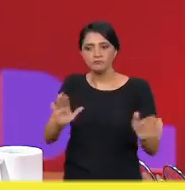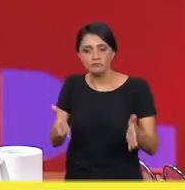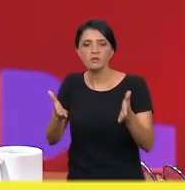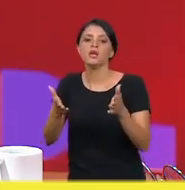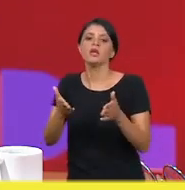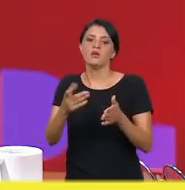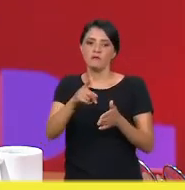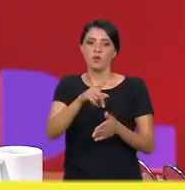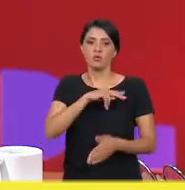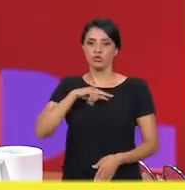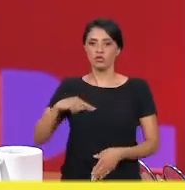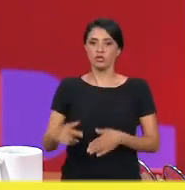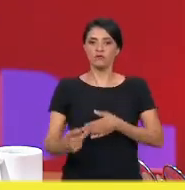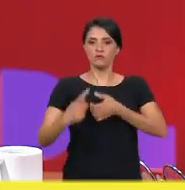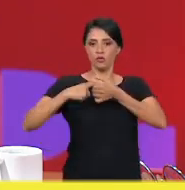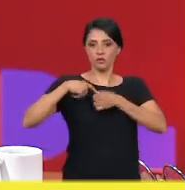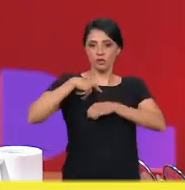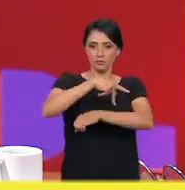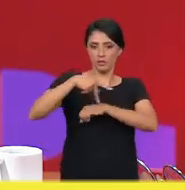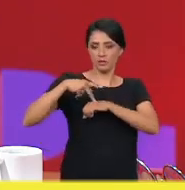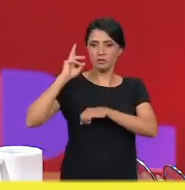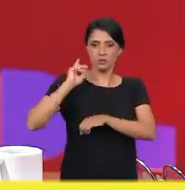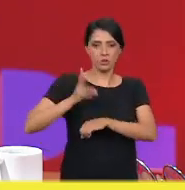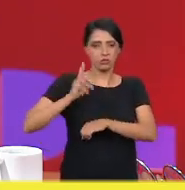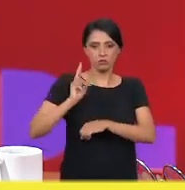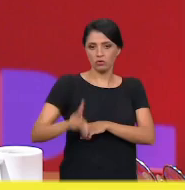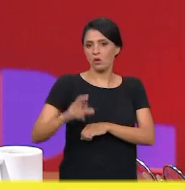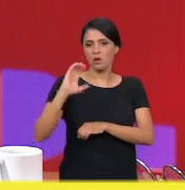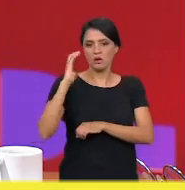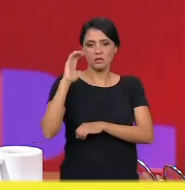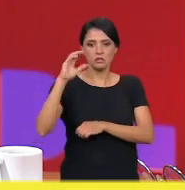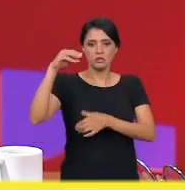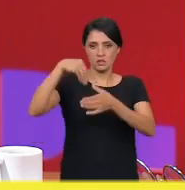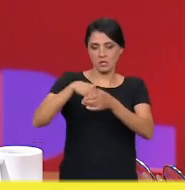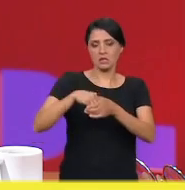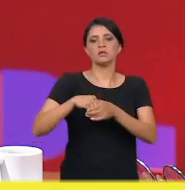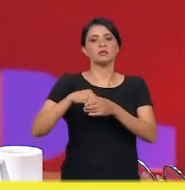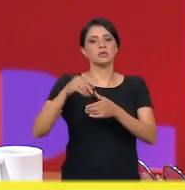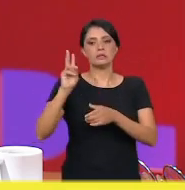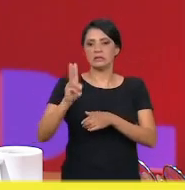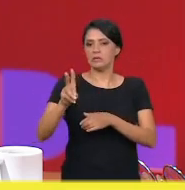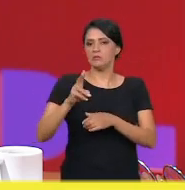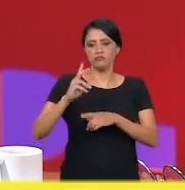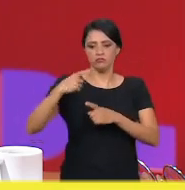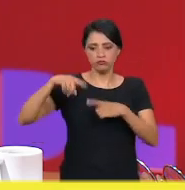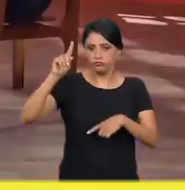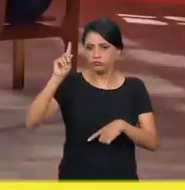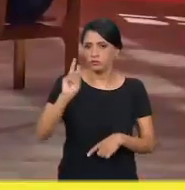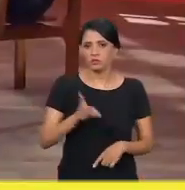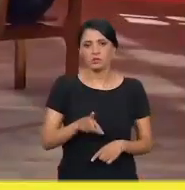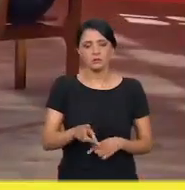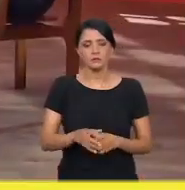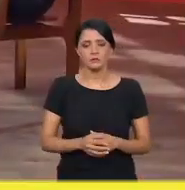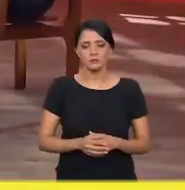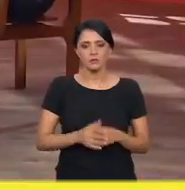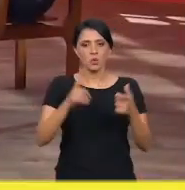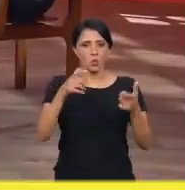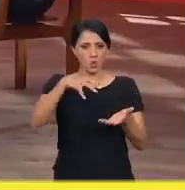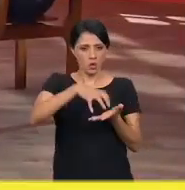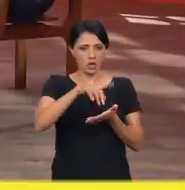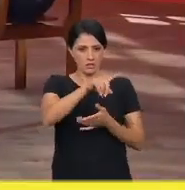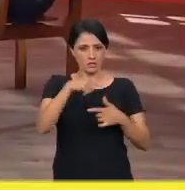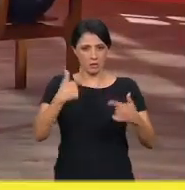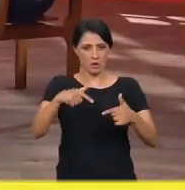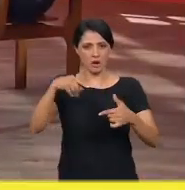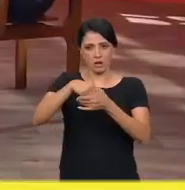chinês a retornar para o país e manter a ciência interna ativa e prosperando. No centro onde você trabalha na China hoje,